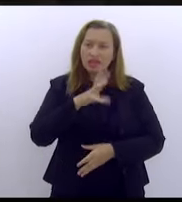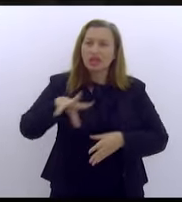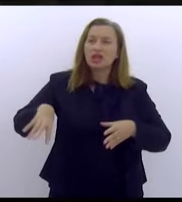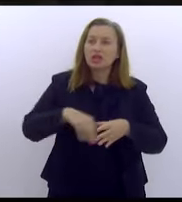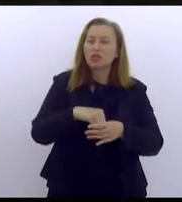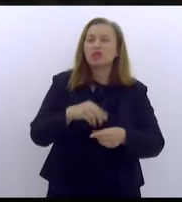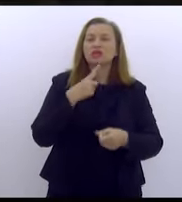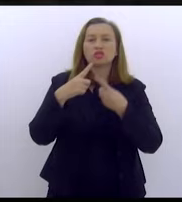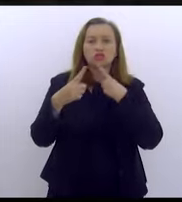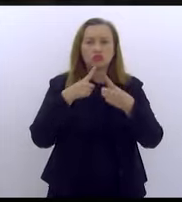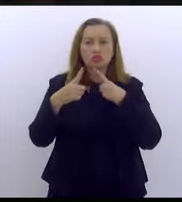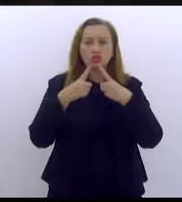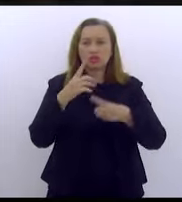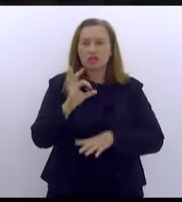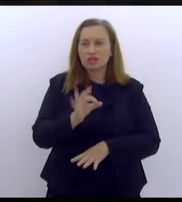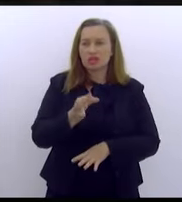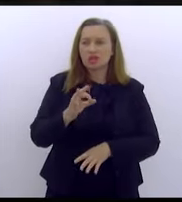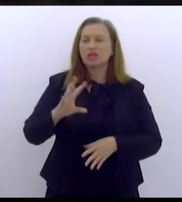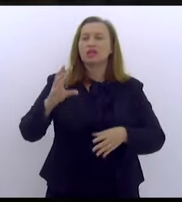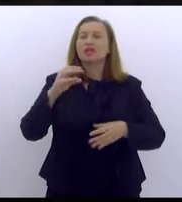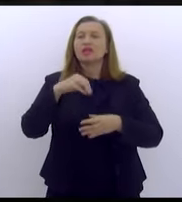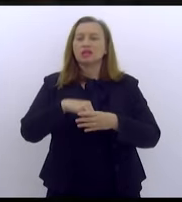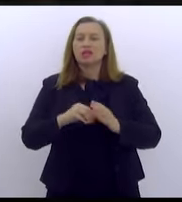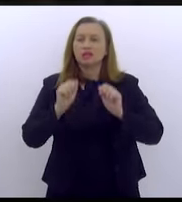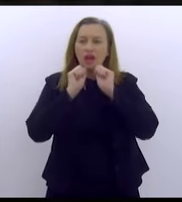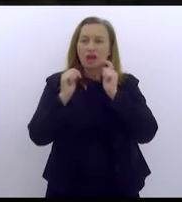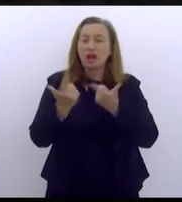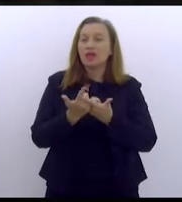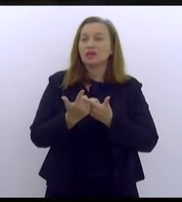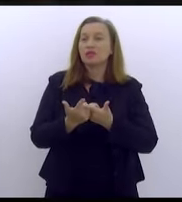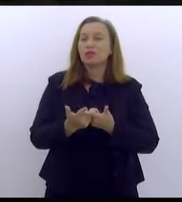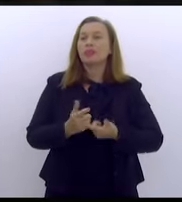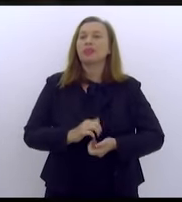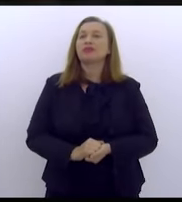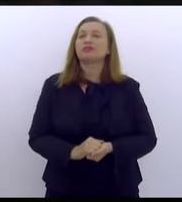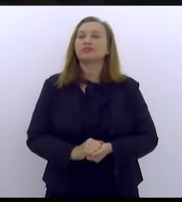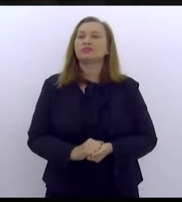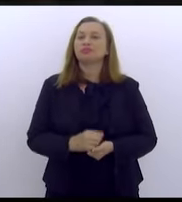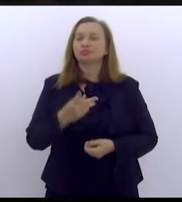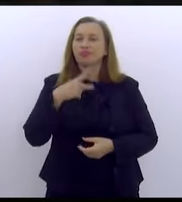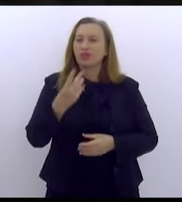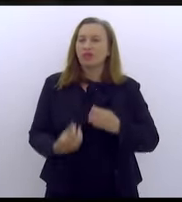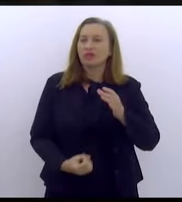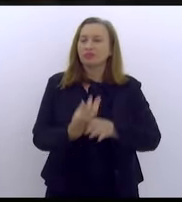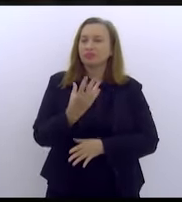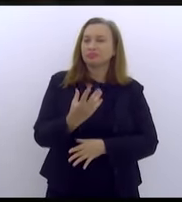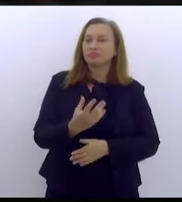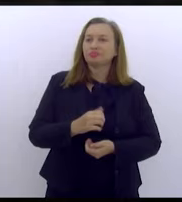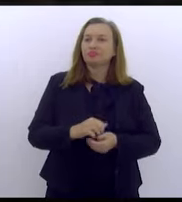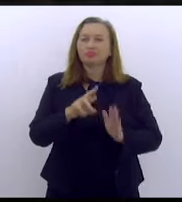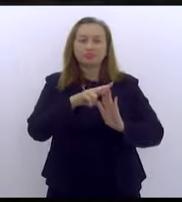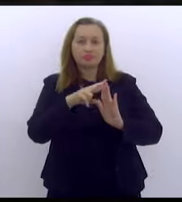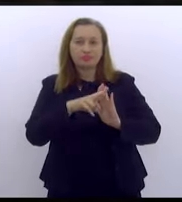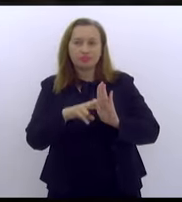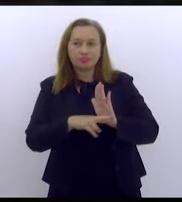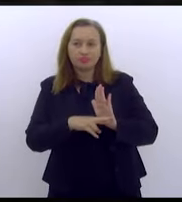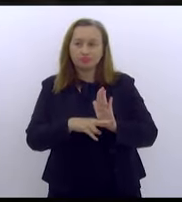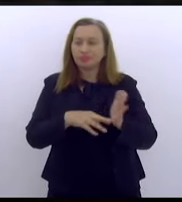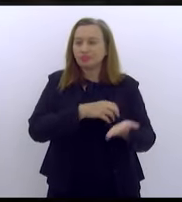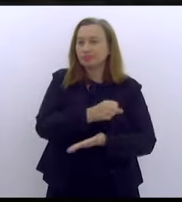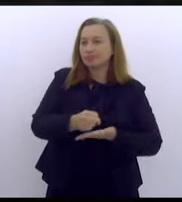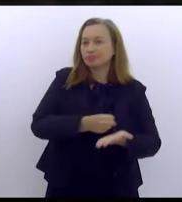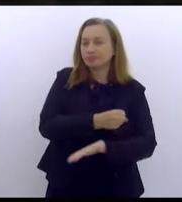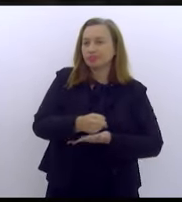esse debate de maneira concreta dentro da Assembleia Legislativa, e que diz sobre a criação de diretrizes e